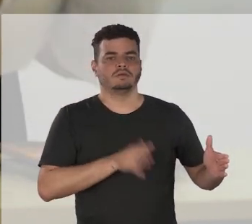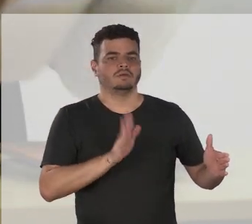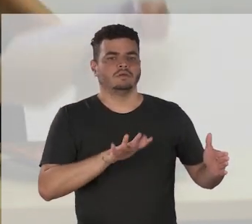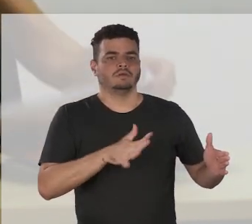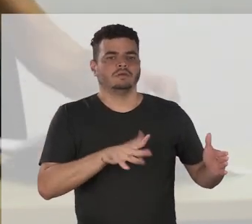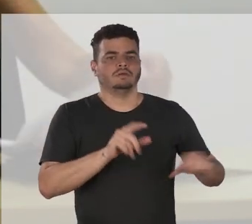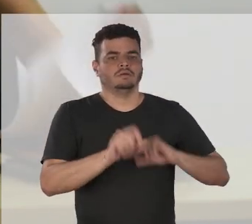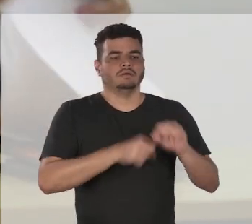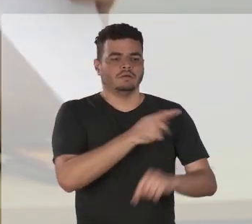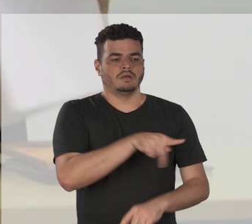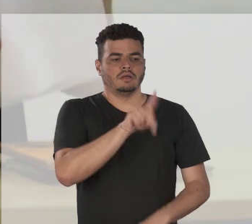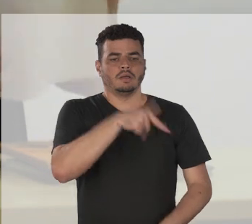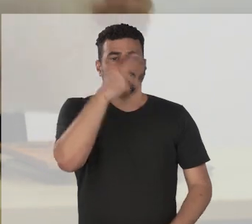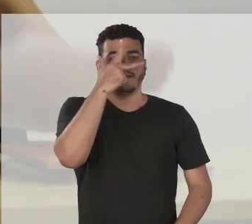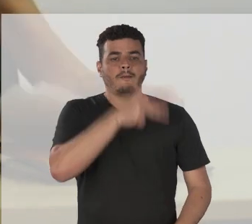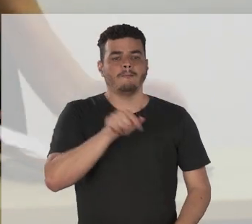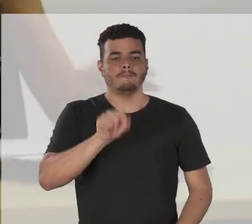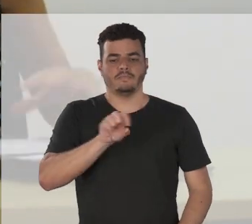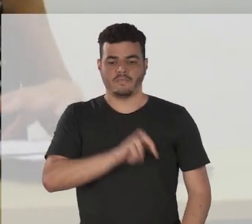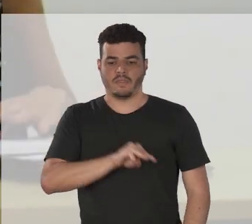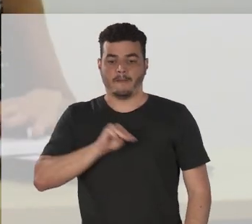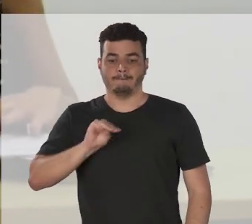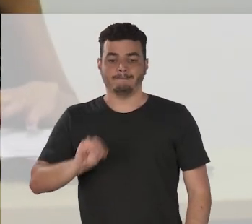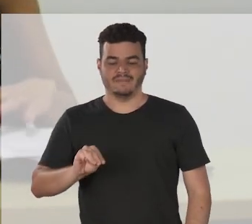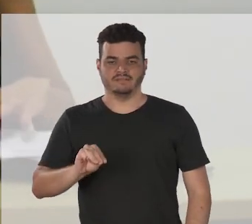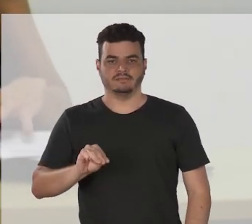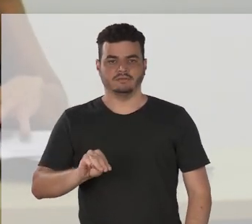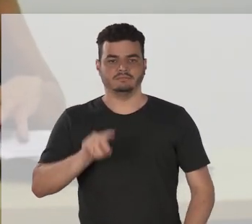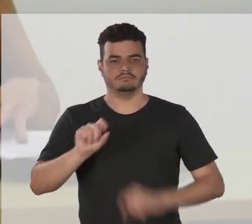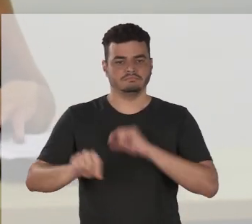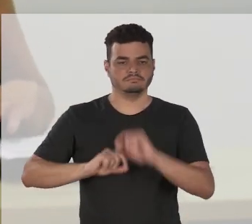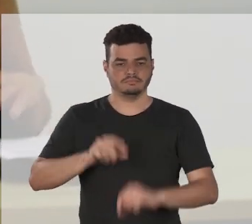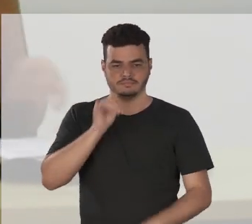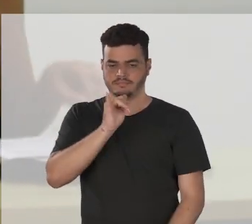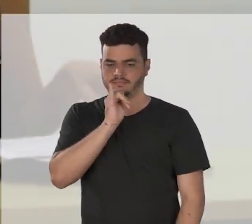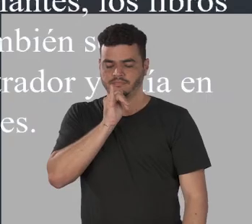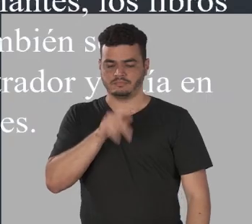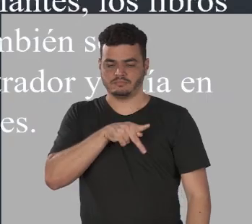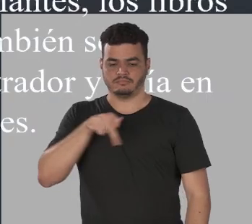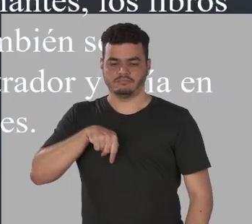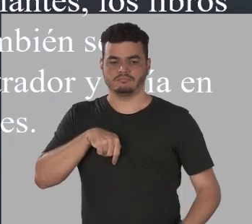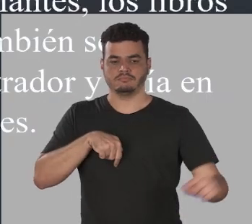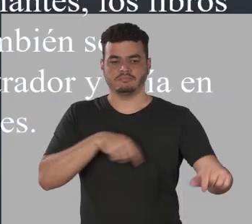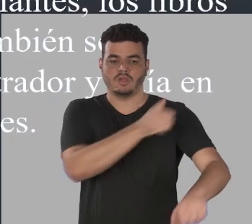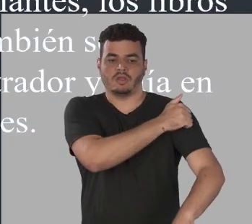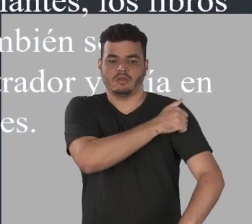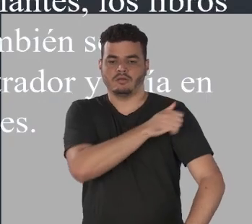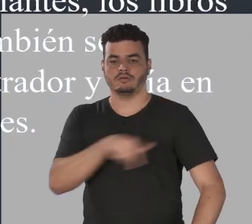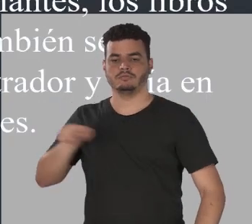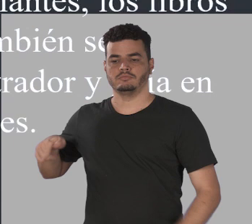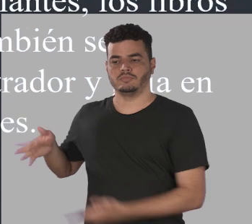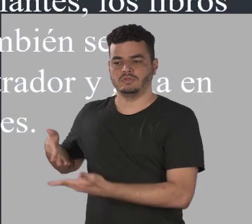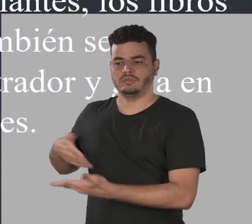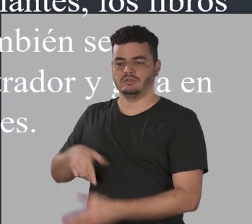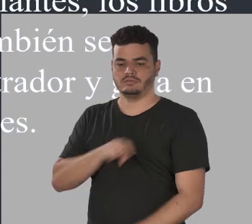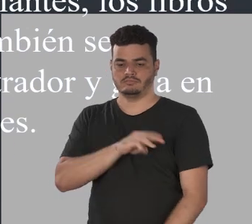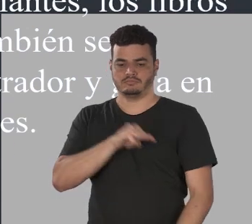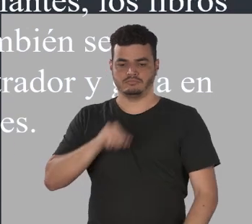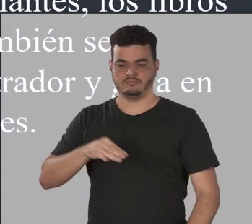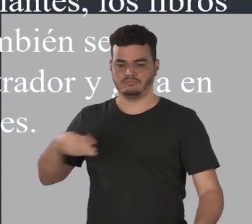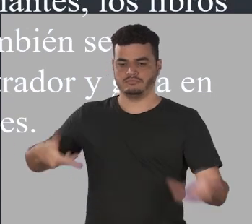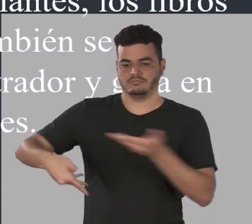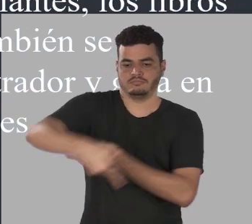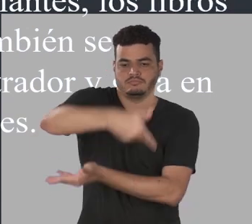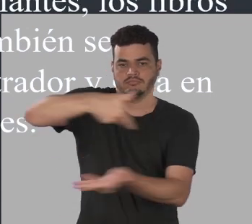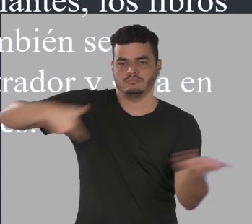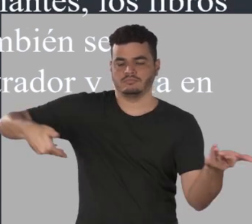o professor é um mediador entre seus estudantes, os livros impressos e internet. Além disso, se